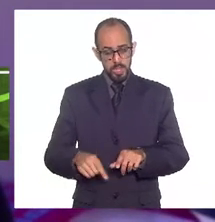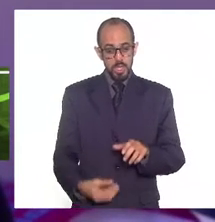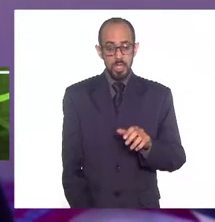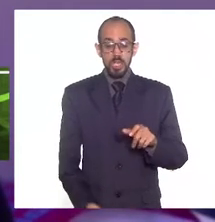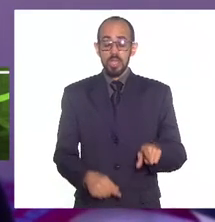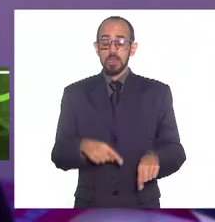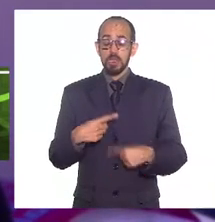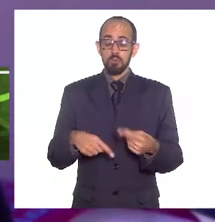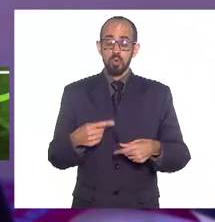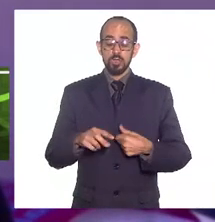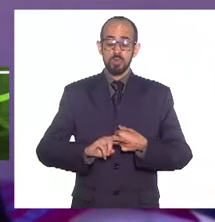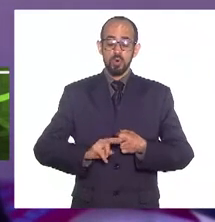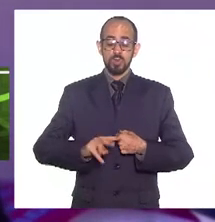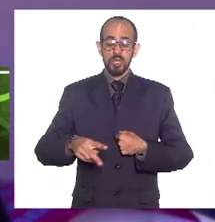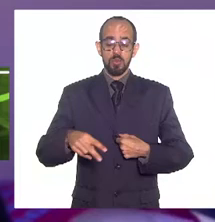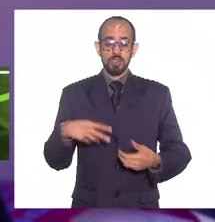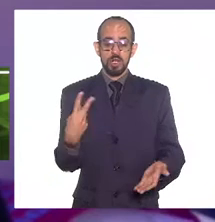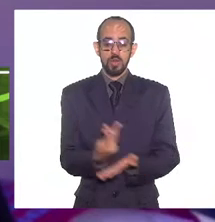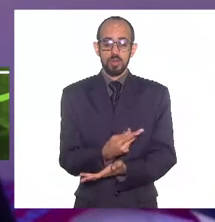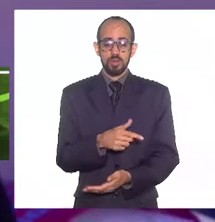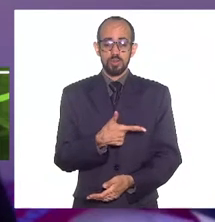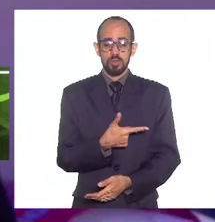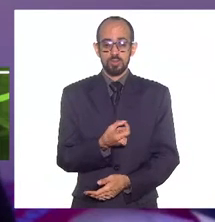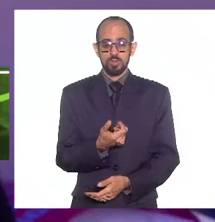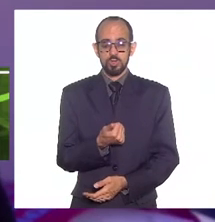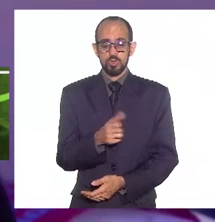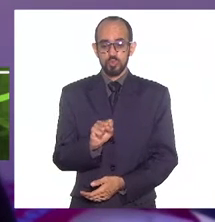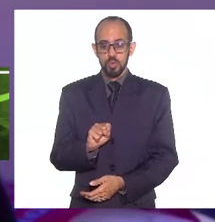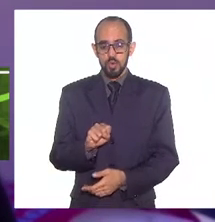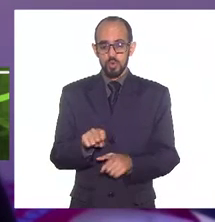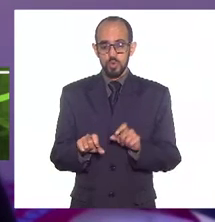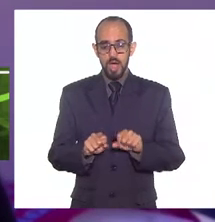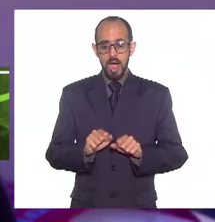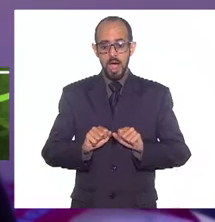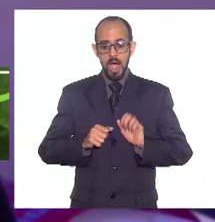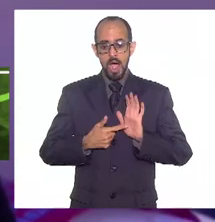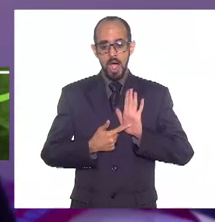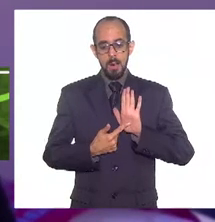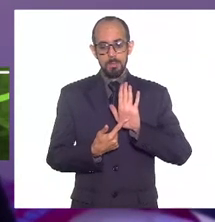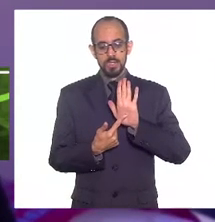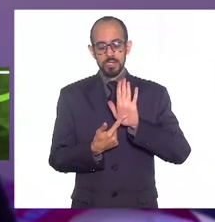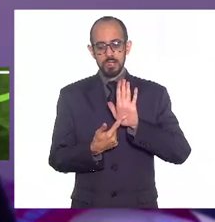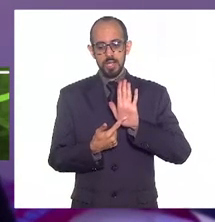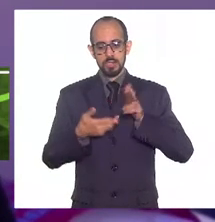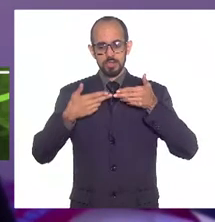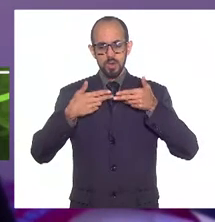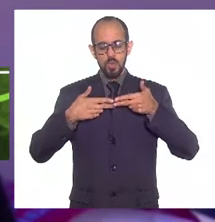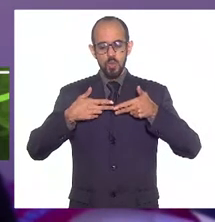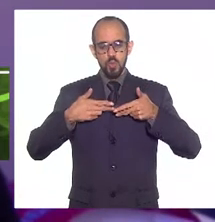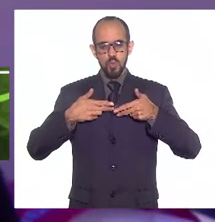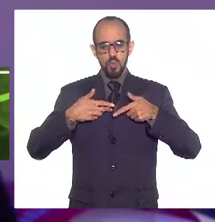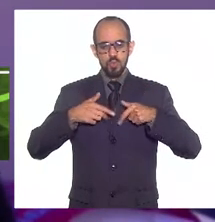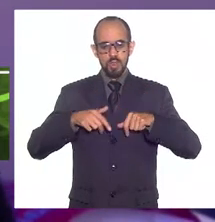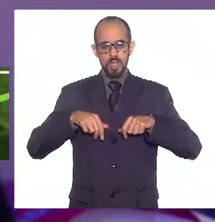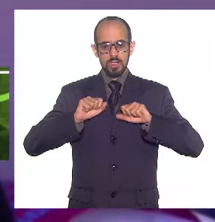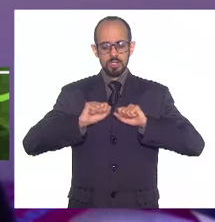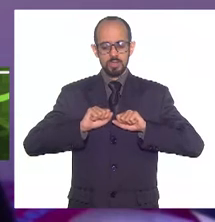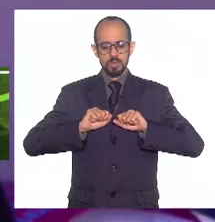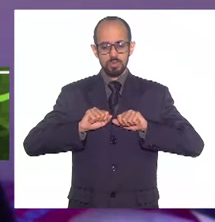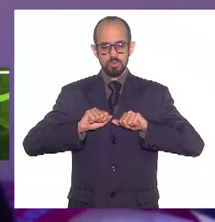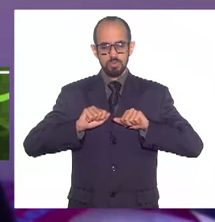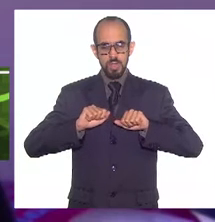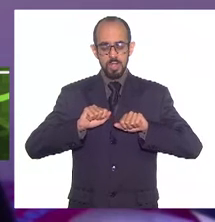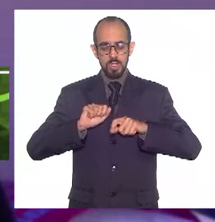2018 com a apresentação da exposição Queer Museu que